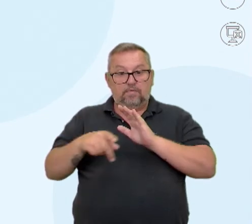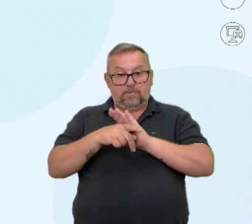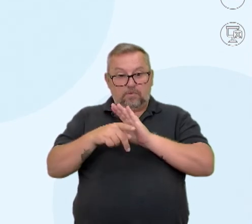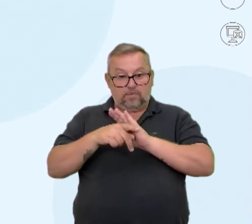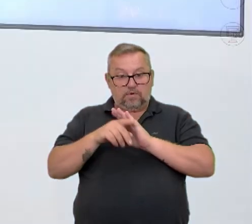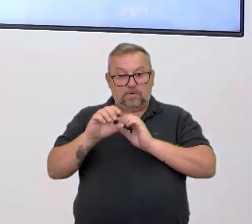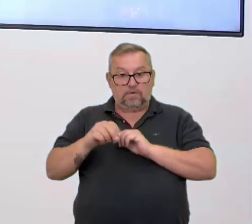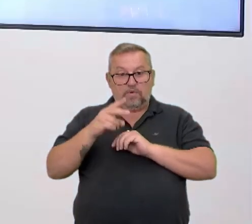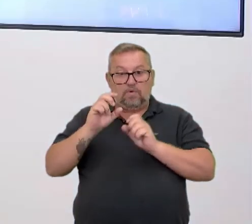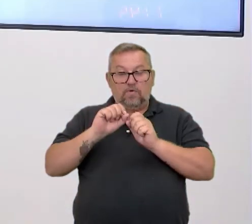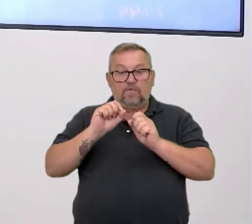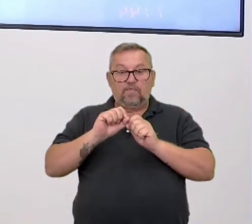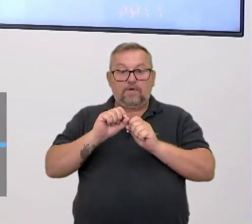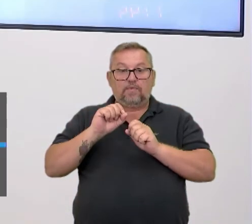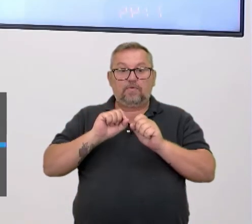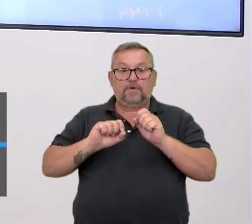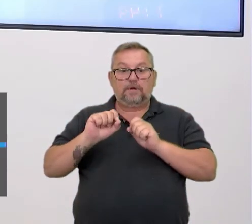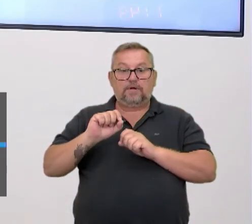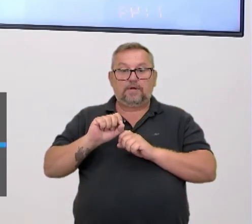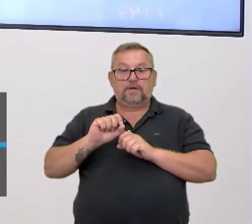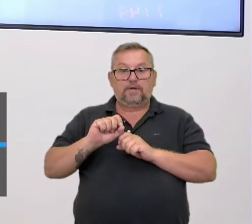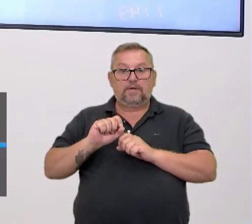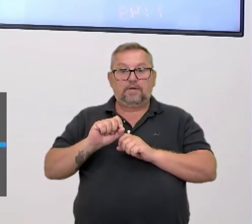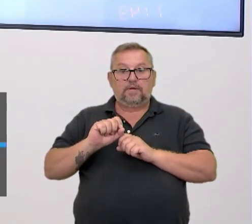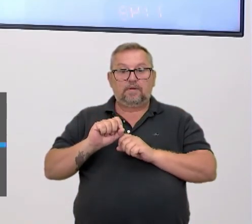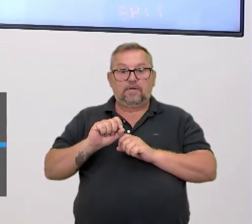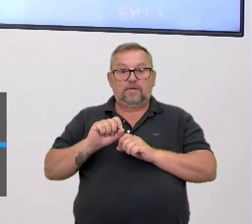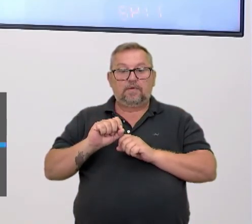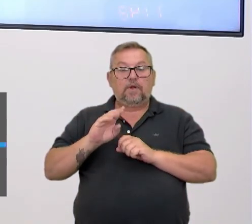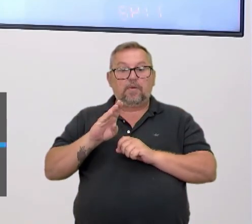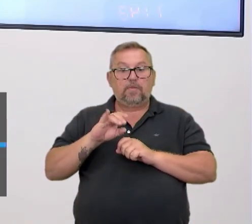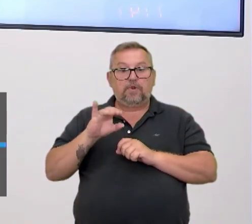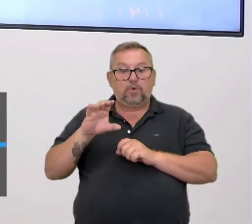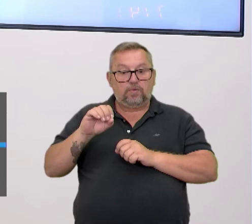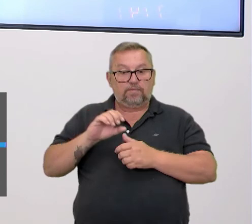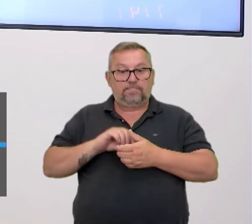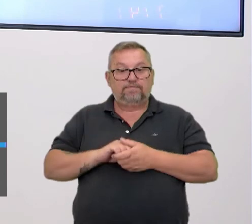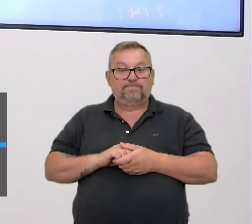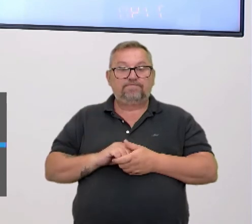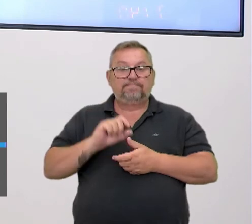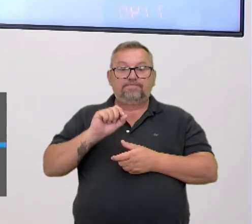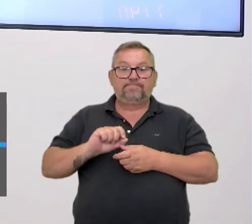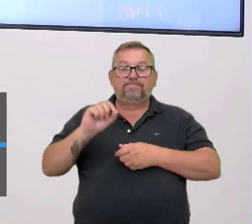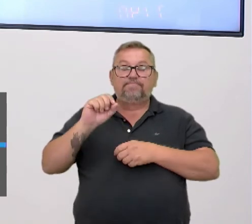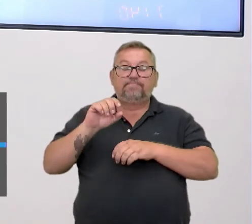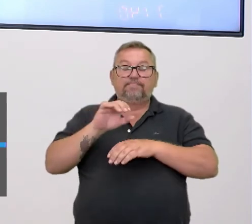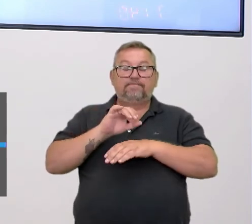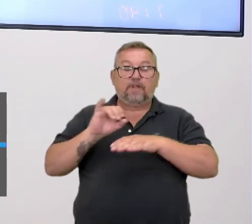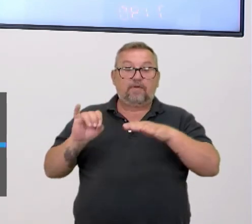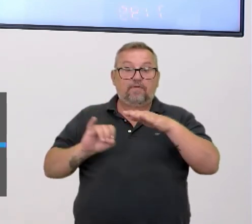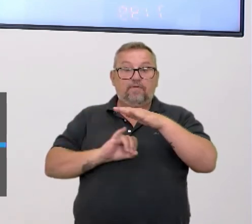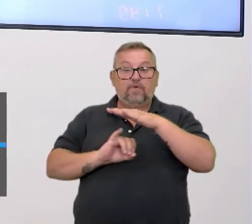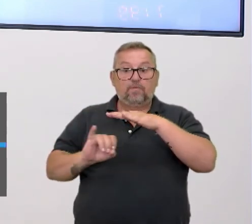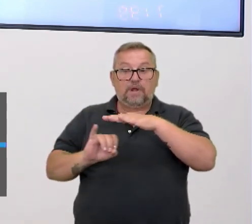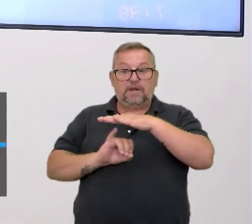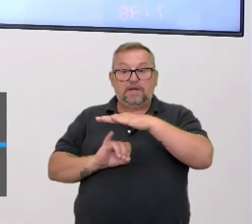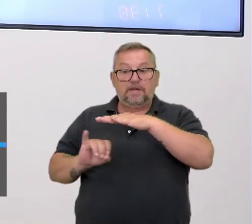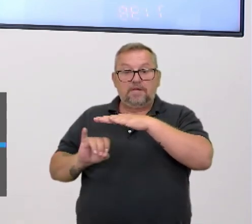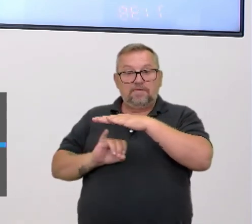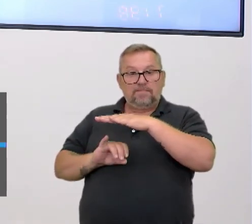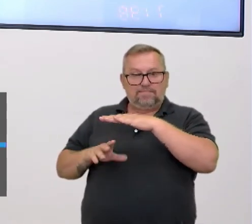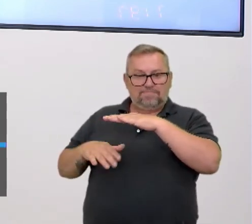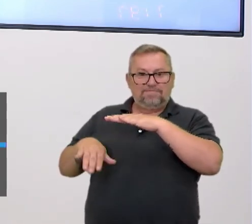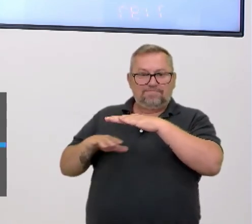ou faz o chamado bico, tá ok? Então é a informalidade. Então quando você fala,